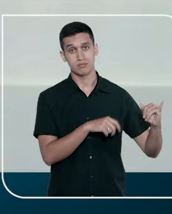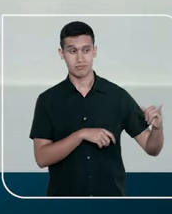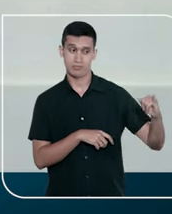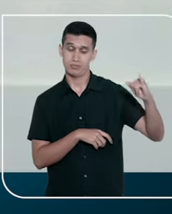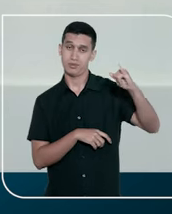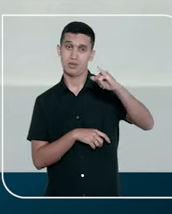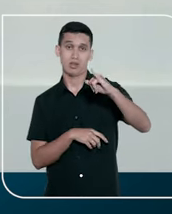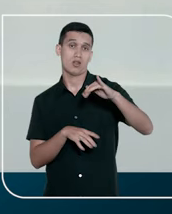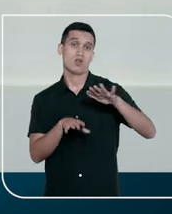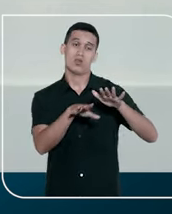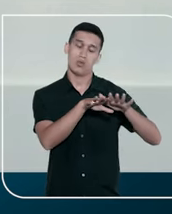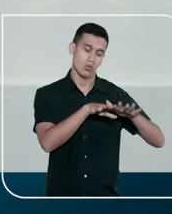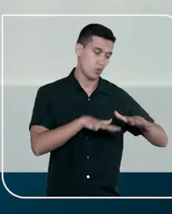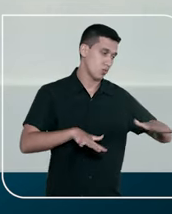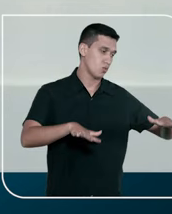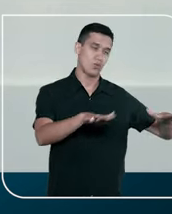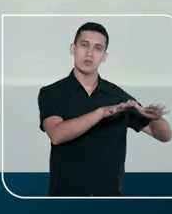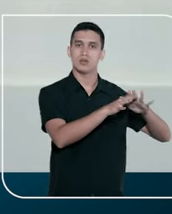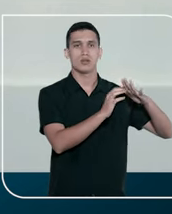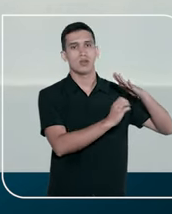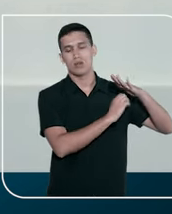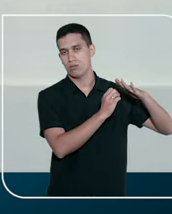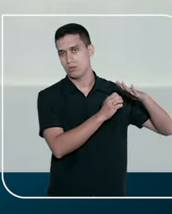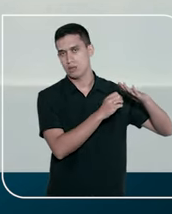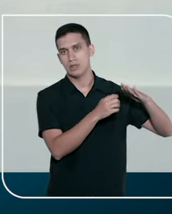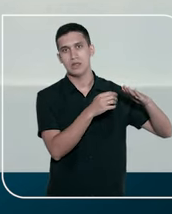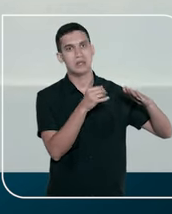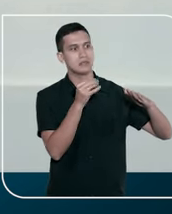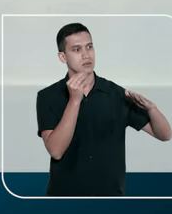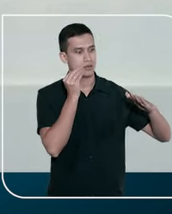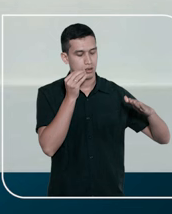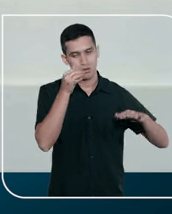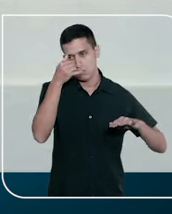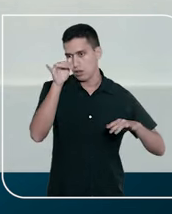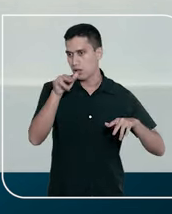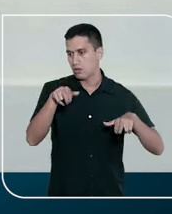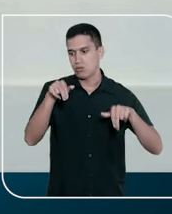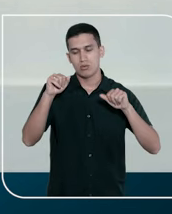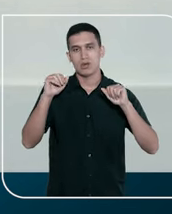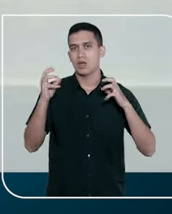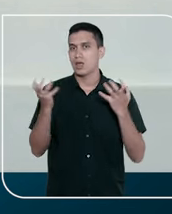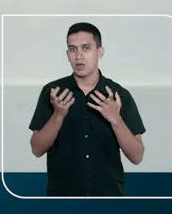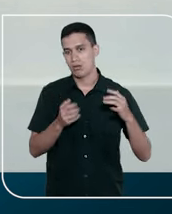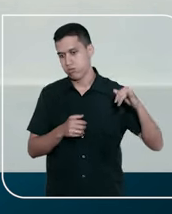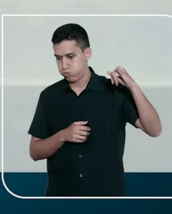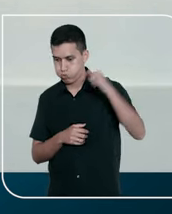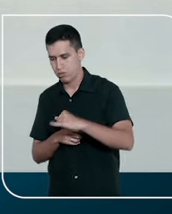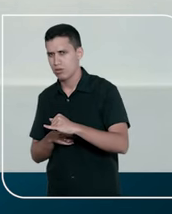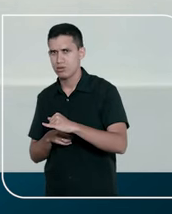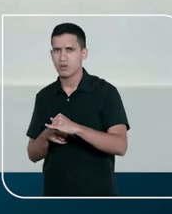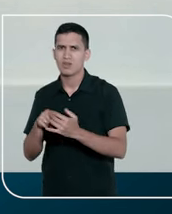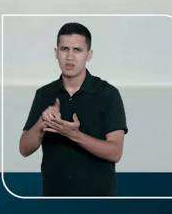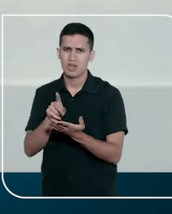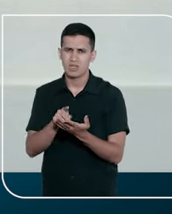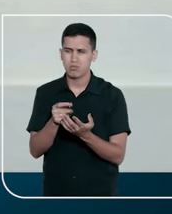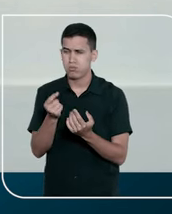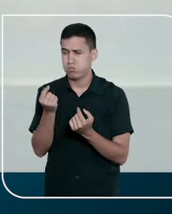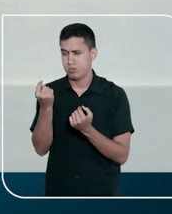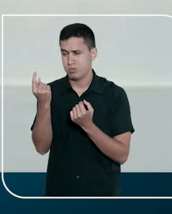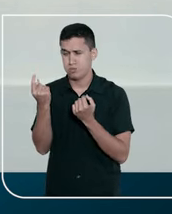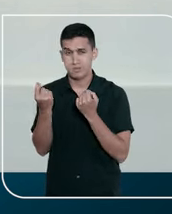que todas as companhias tentam evitar, e cada vez menos isso acontece no mundo. É cada vez menor o número